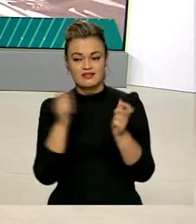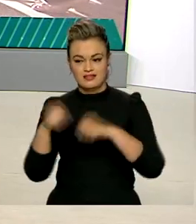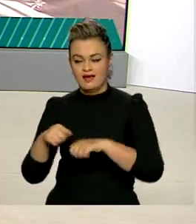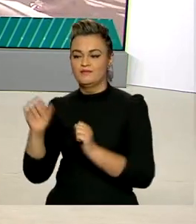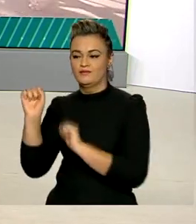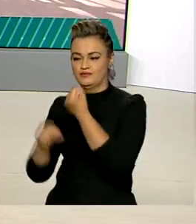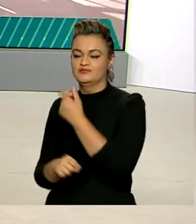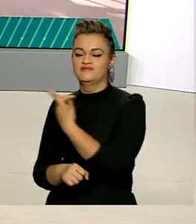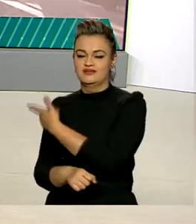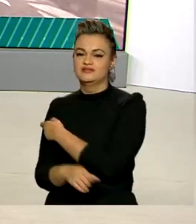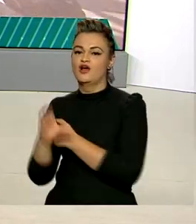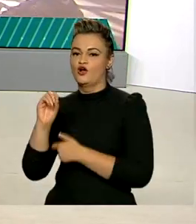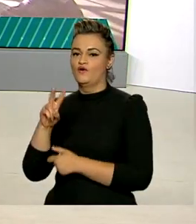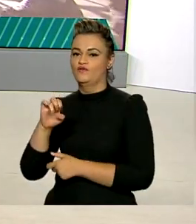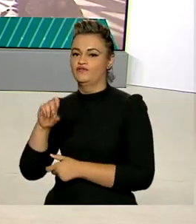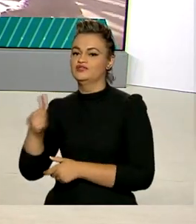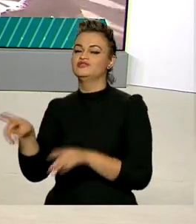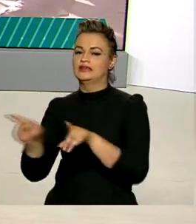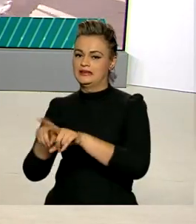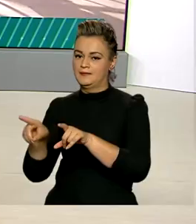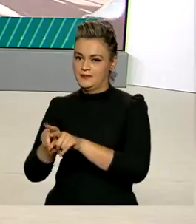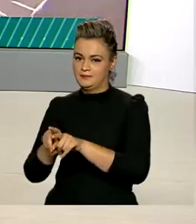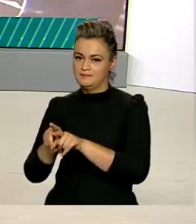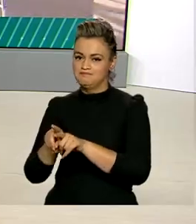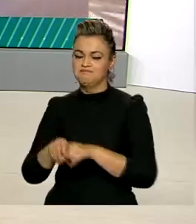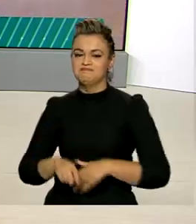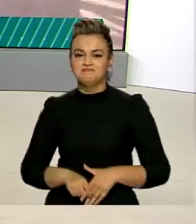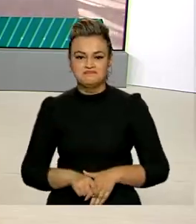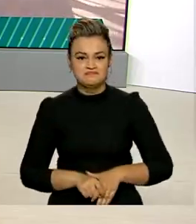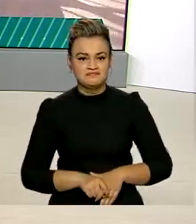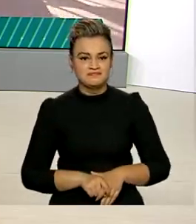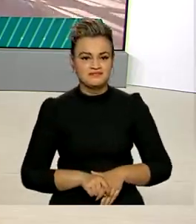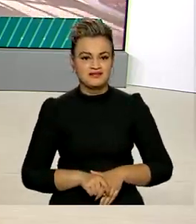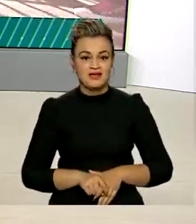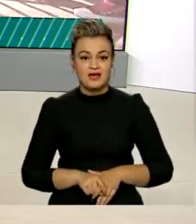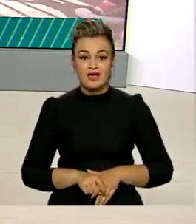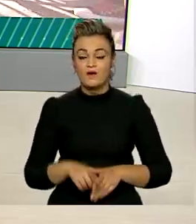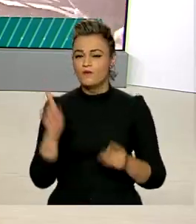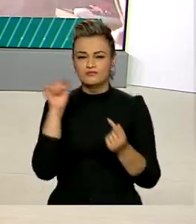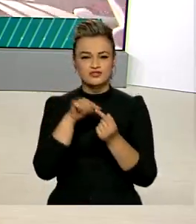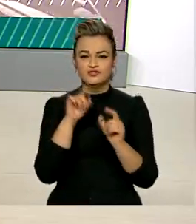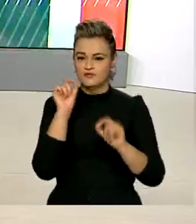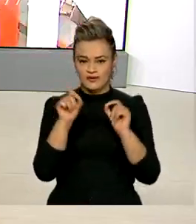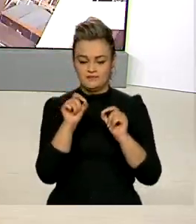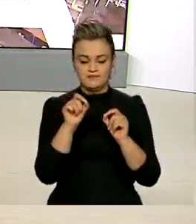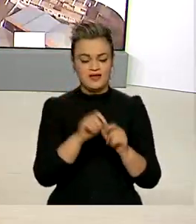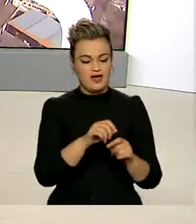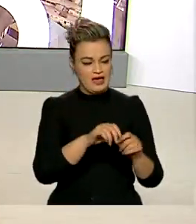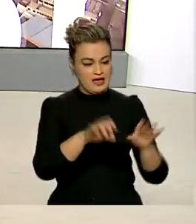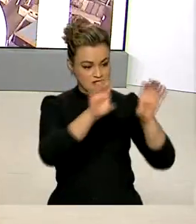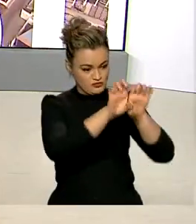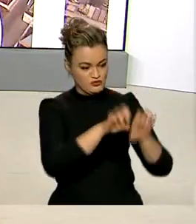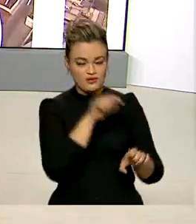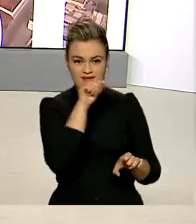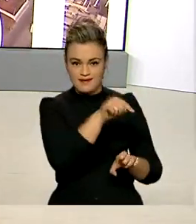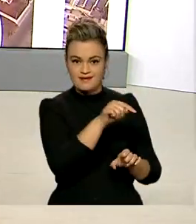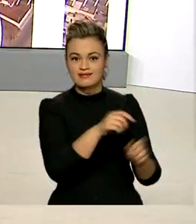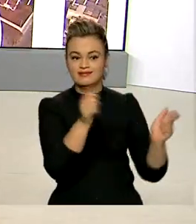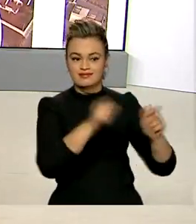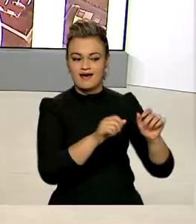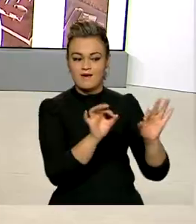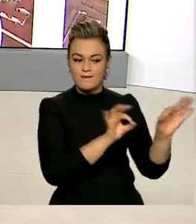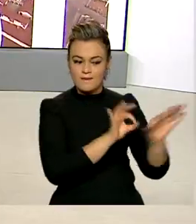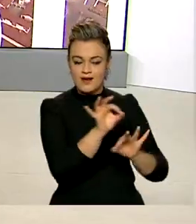imunizantes e o ingrediente farmacêutico ativo o insta contra o vídeo 19 Objetivo segundo o governo é aproveitar